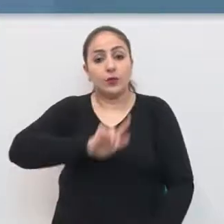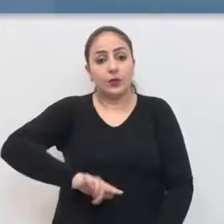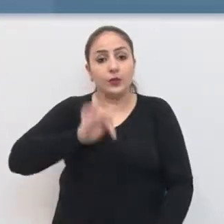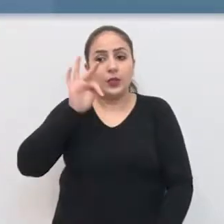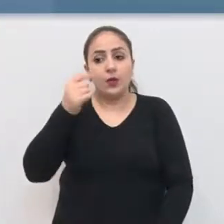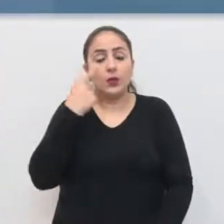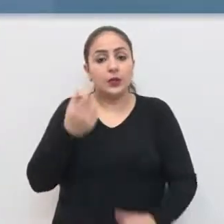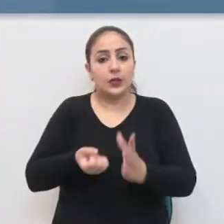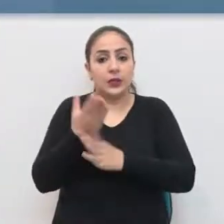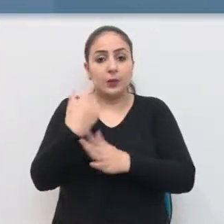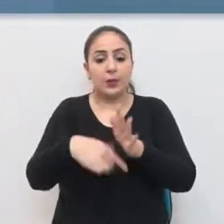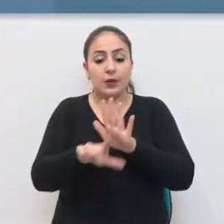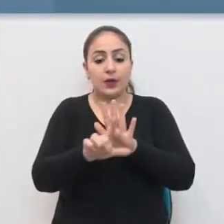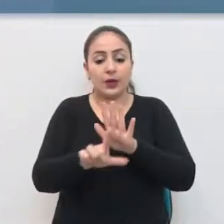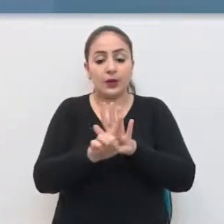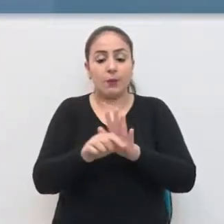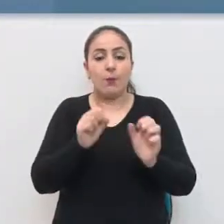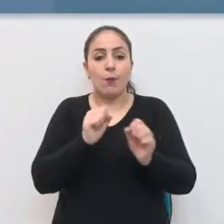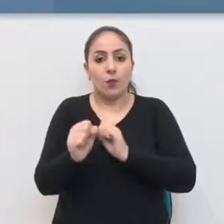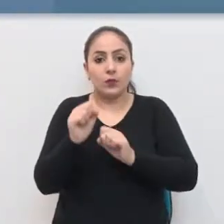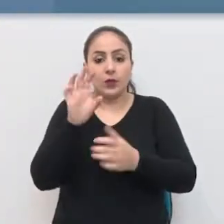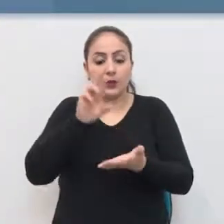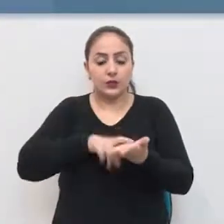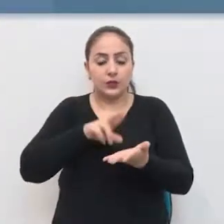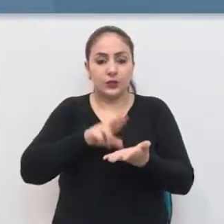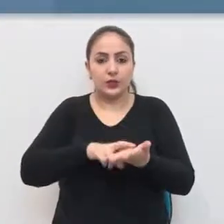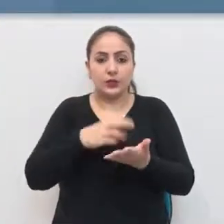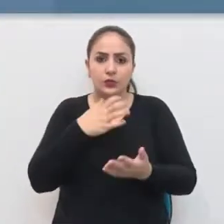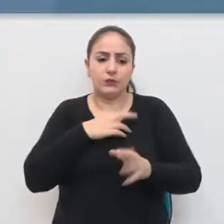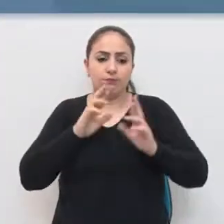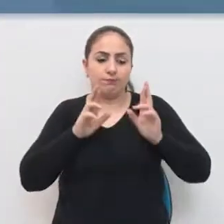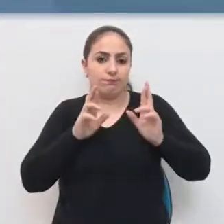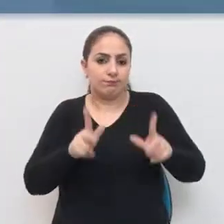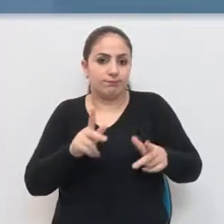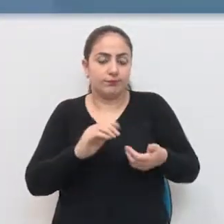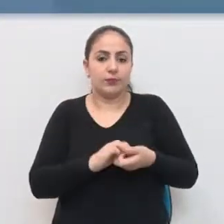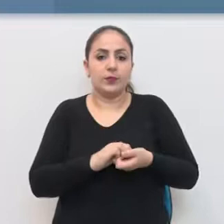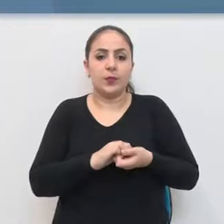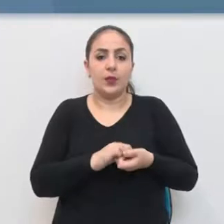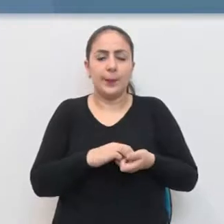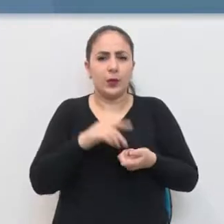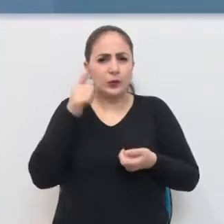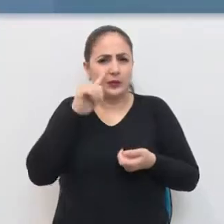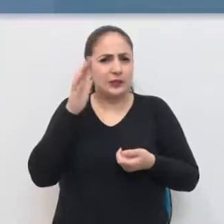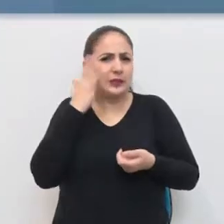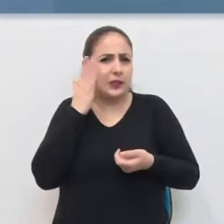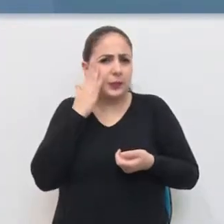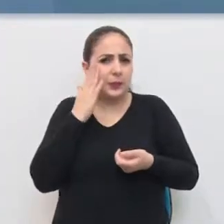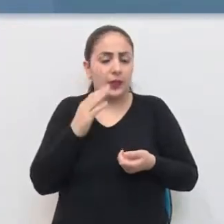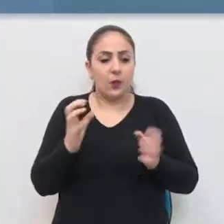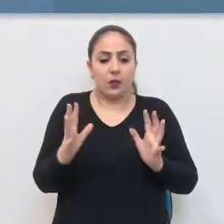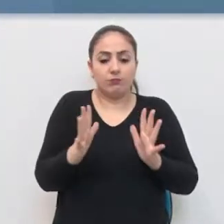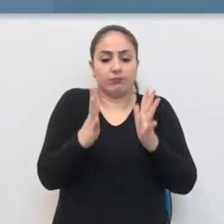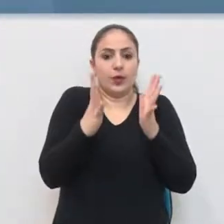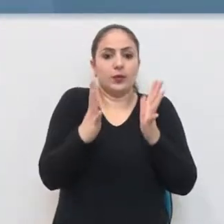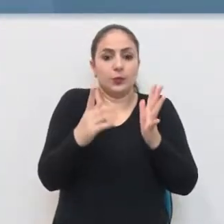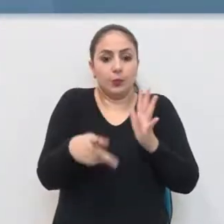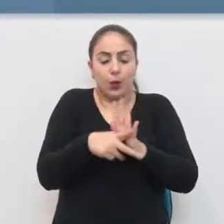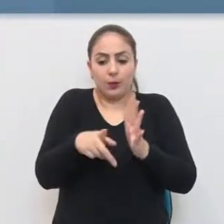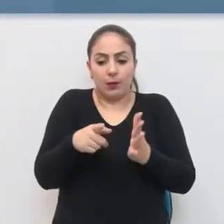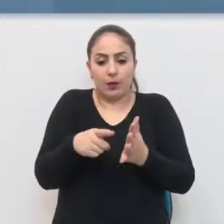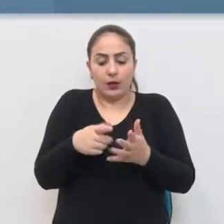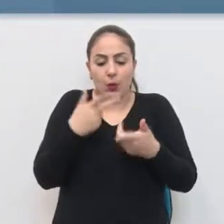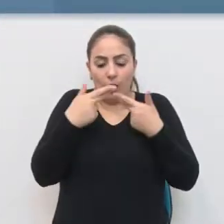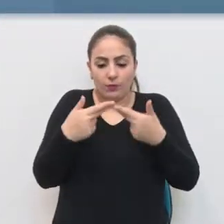federal, através de uma legislação, de uma medida provisória, possa regulamentar de forma diferenciada. Para vocês terem uma noção, o impacto